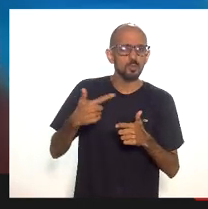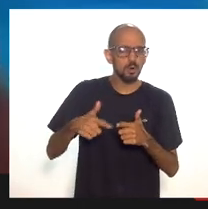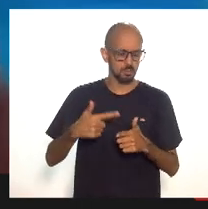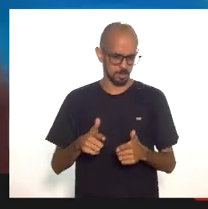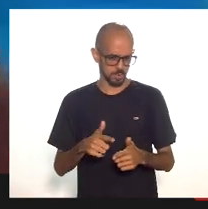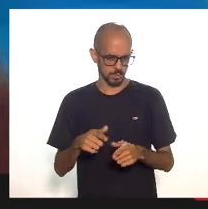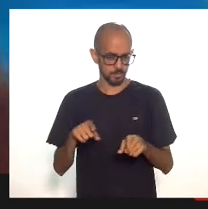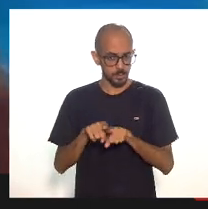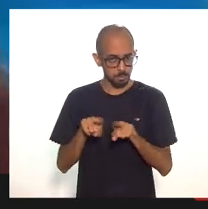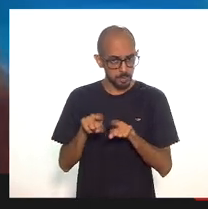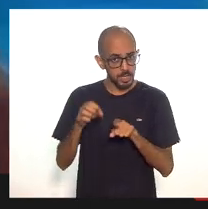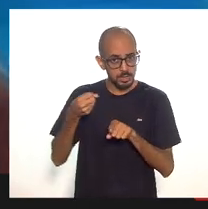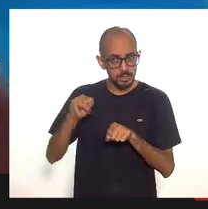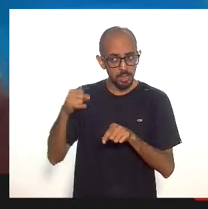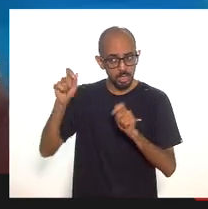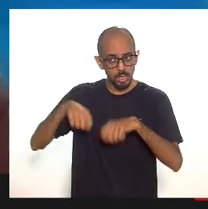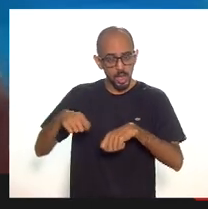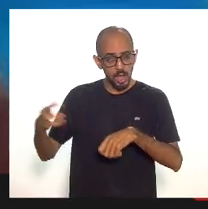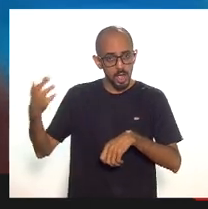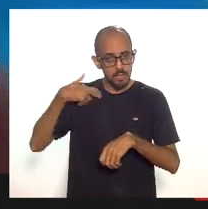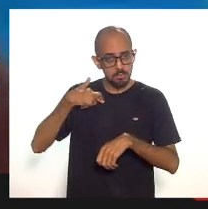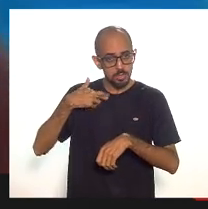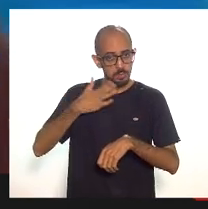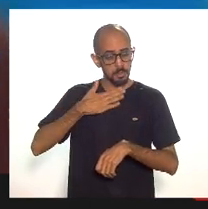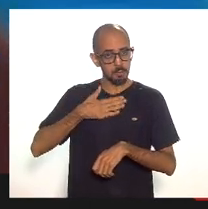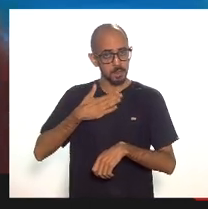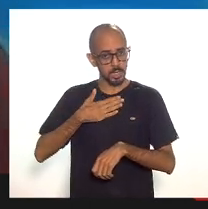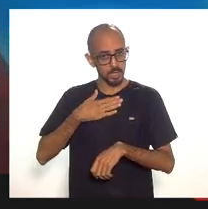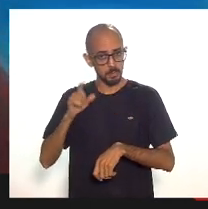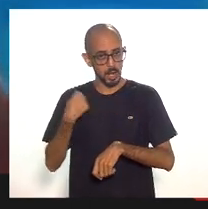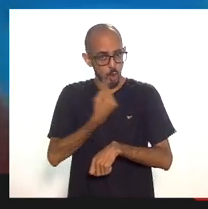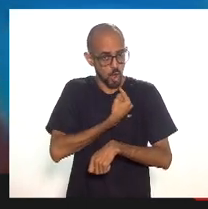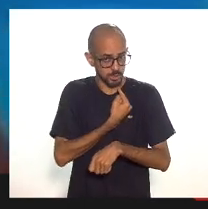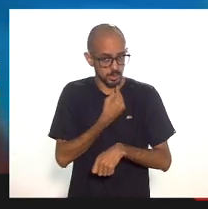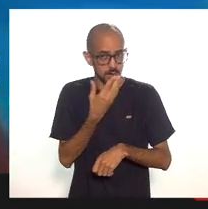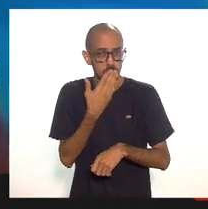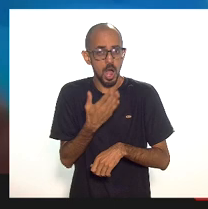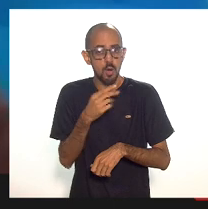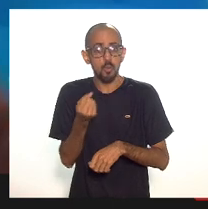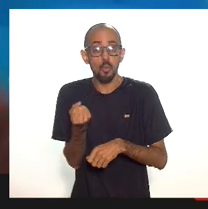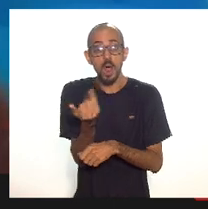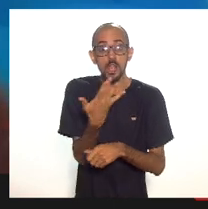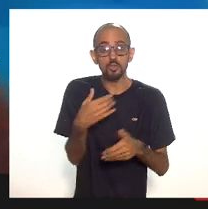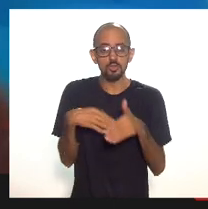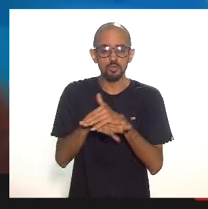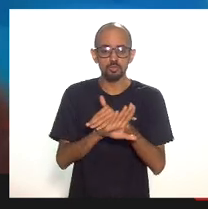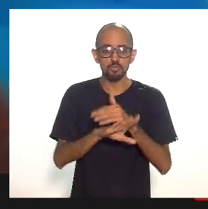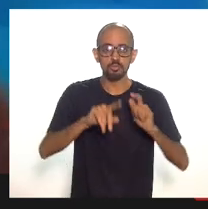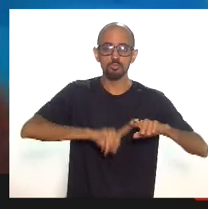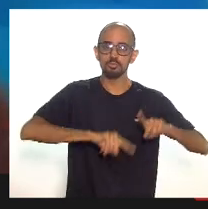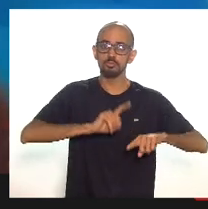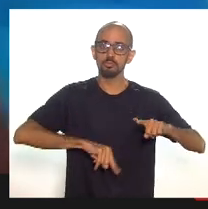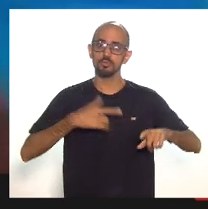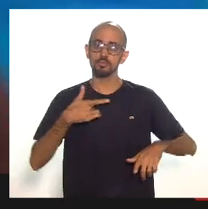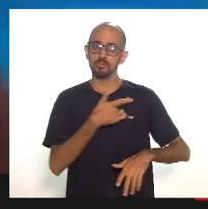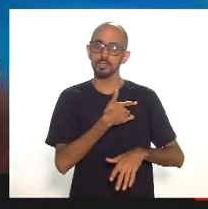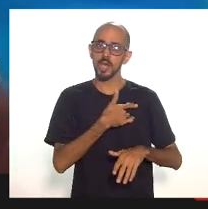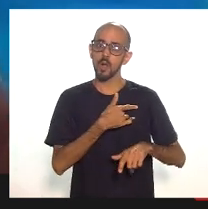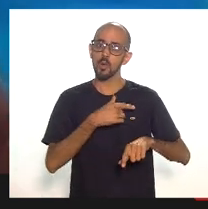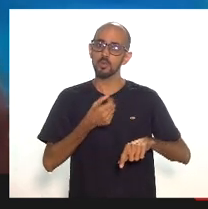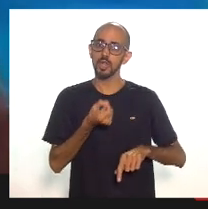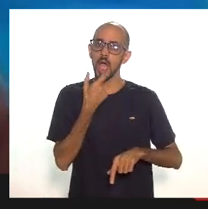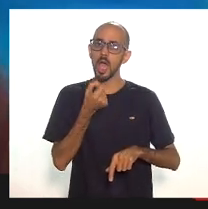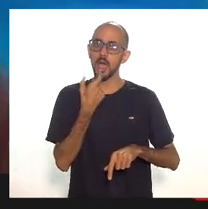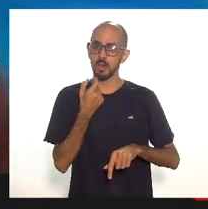também que o senhor pudesse fazer um levantamento, nos dar qual é a situação do estoque, se o estoque realmente está crítico desse material